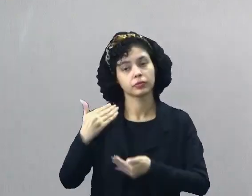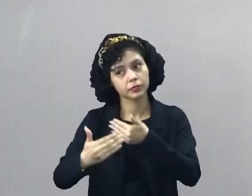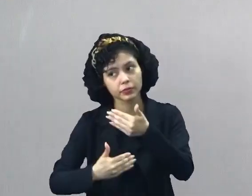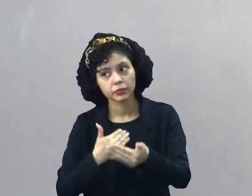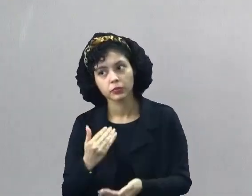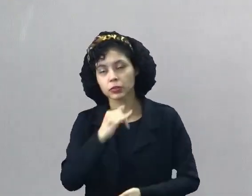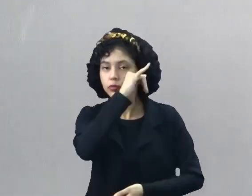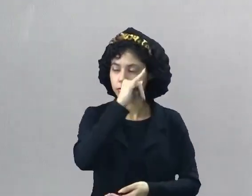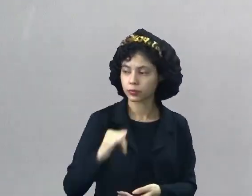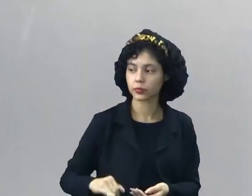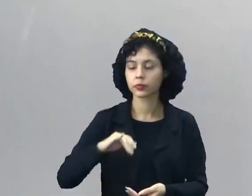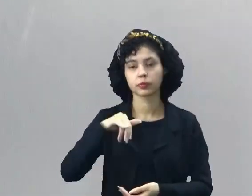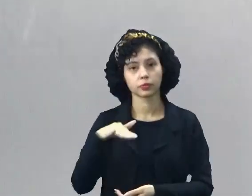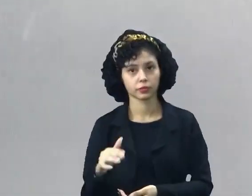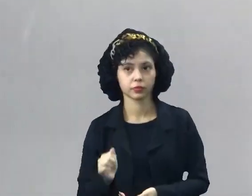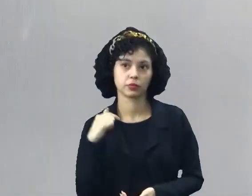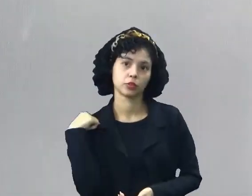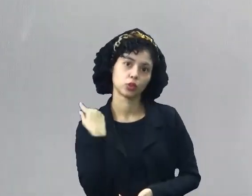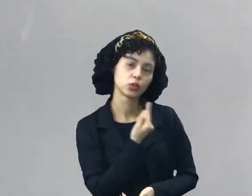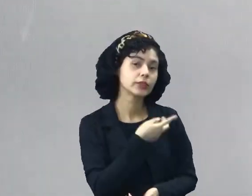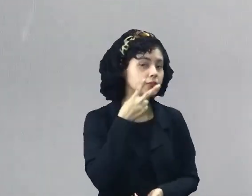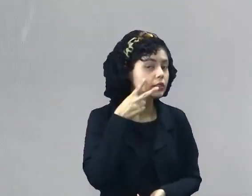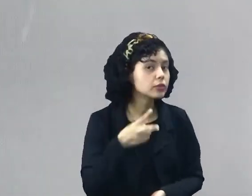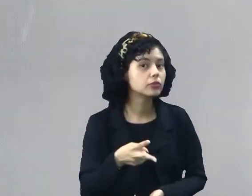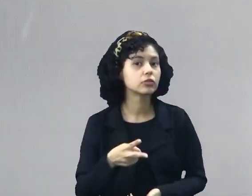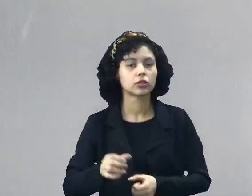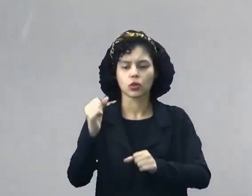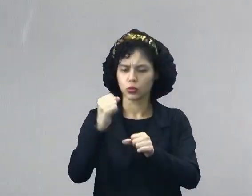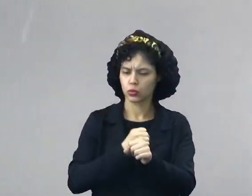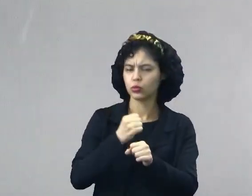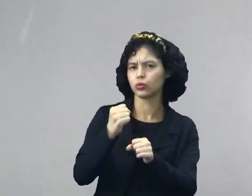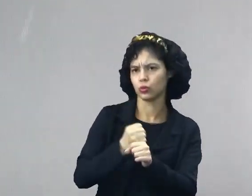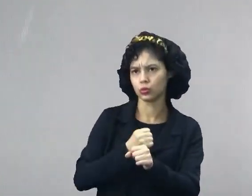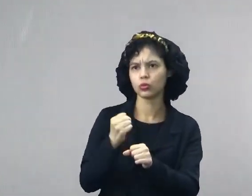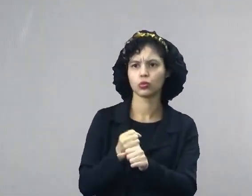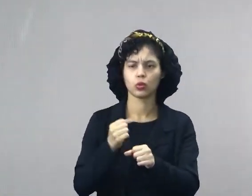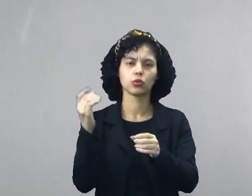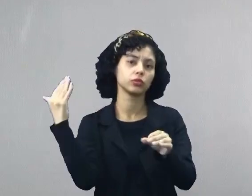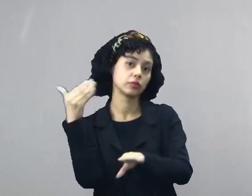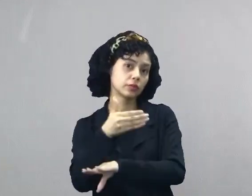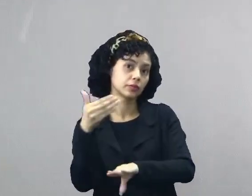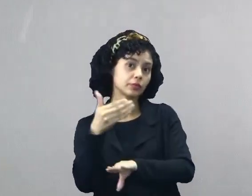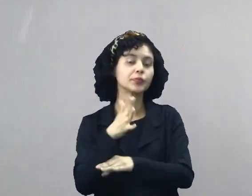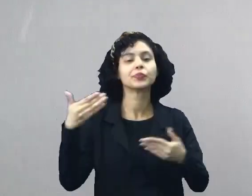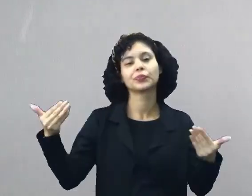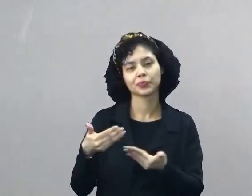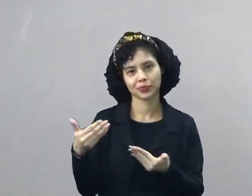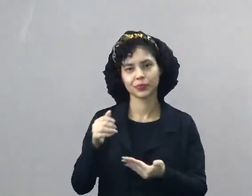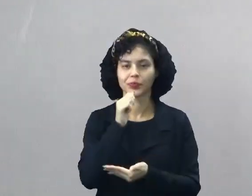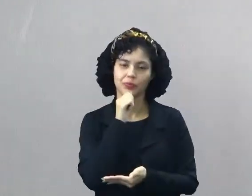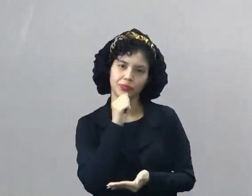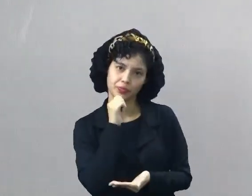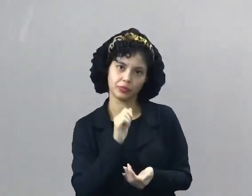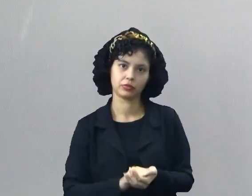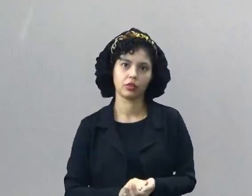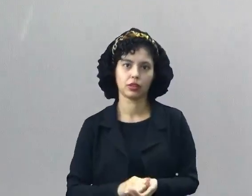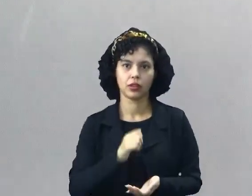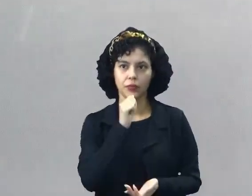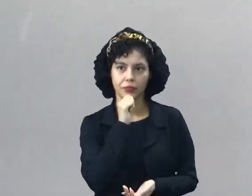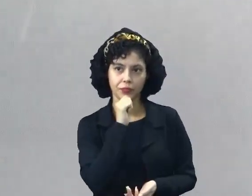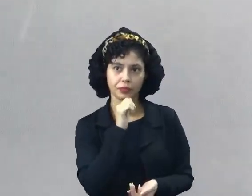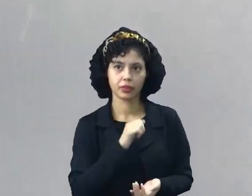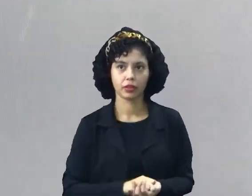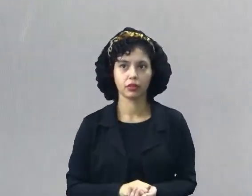desenvolver um império maia. A gente observa as construções que são visitadas até hoje, os sítios arqueológicos, né?